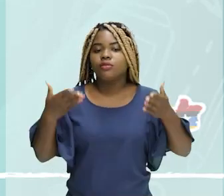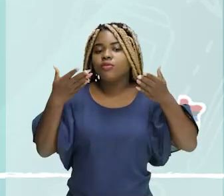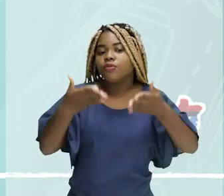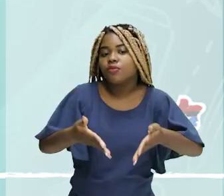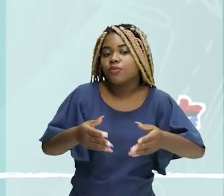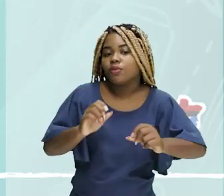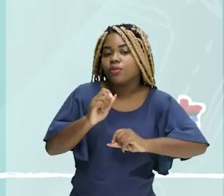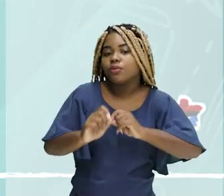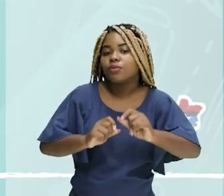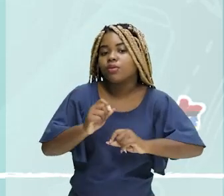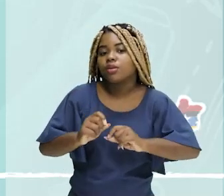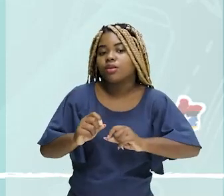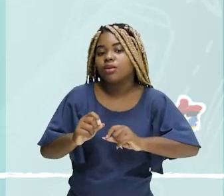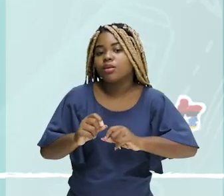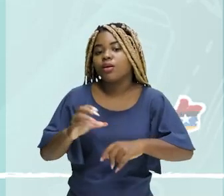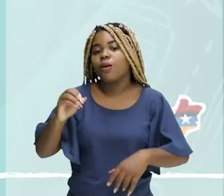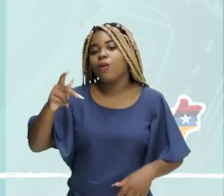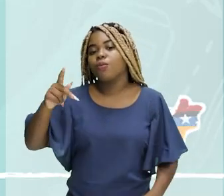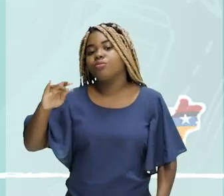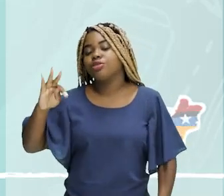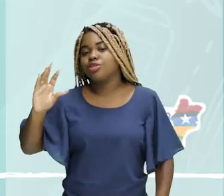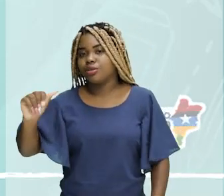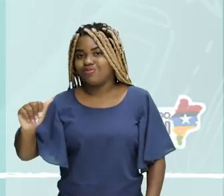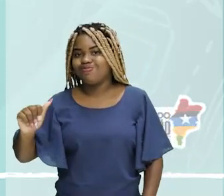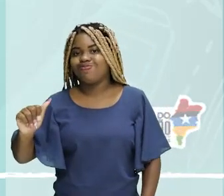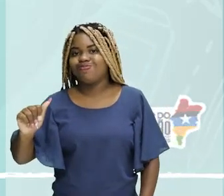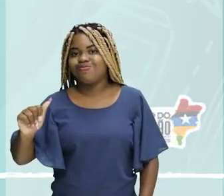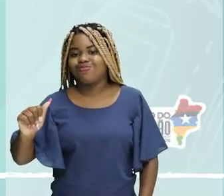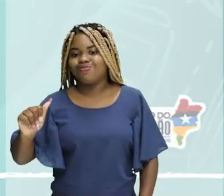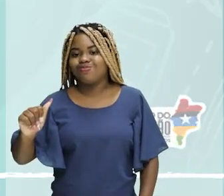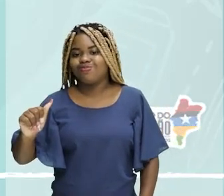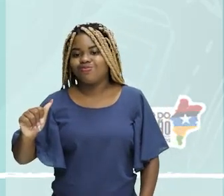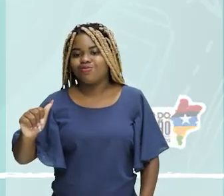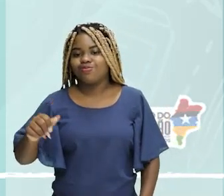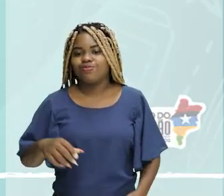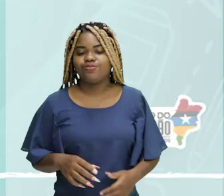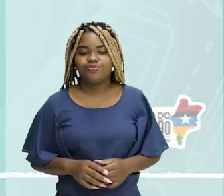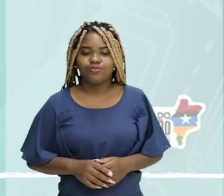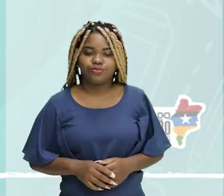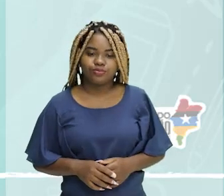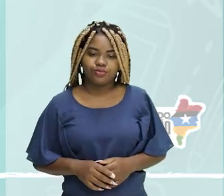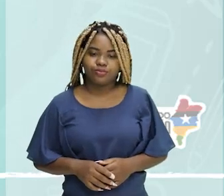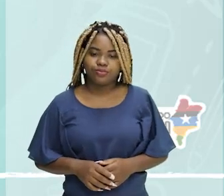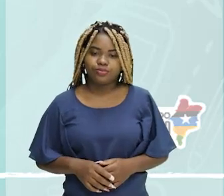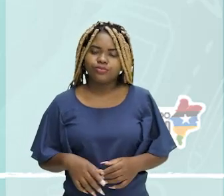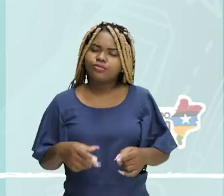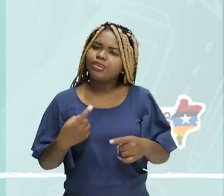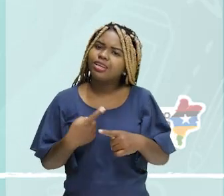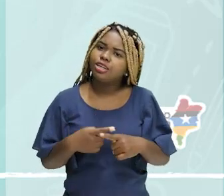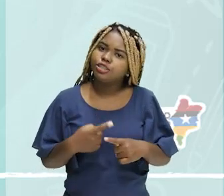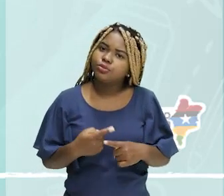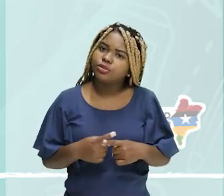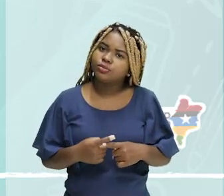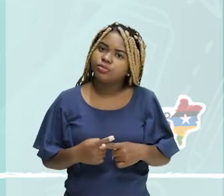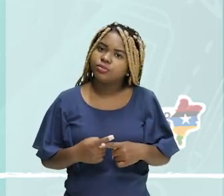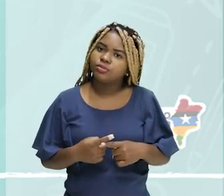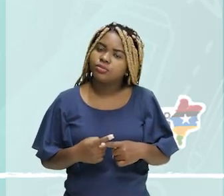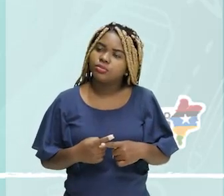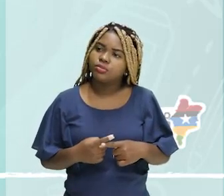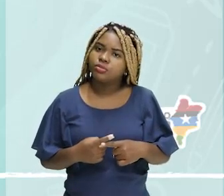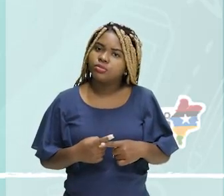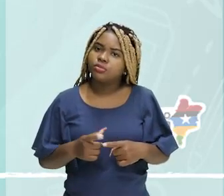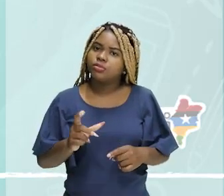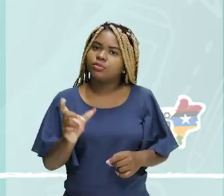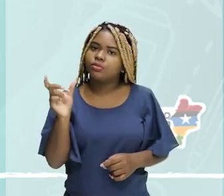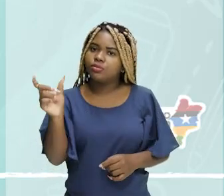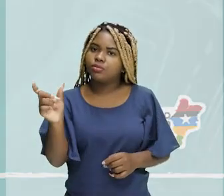propriamente na isomeria óptica. E a condição para termos a isomeria óptica está relacionada com esse